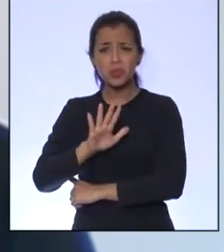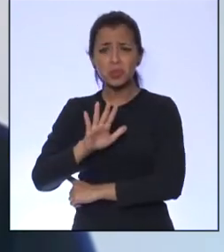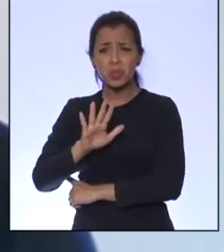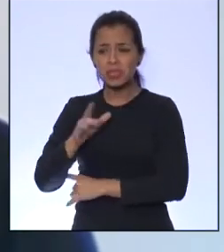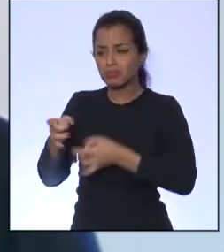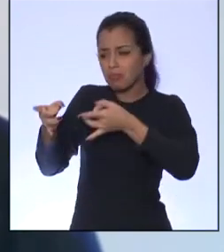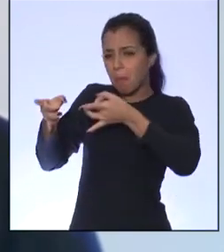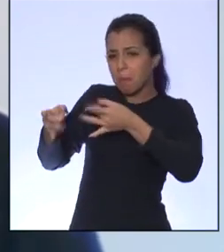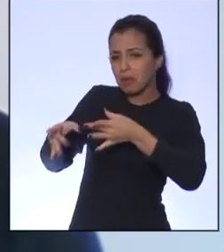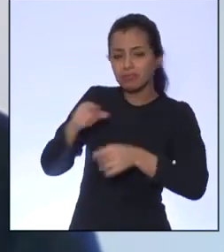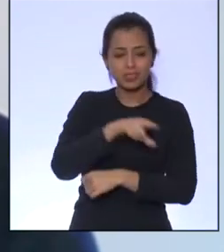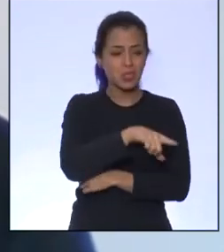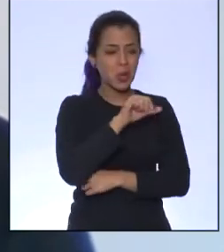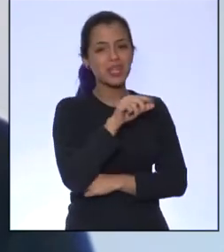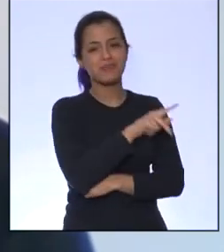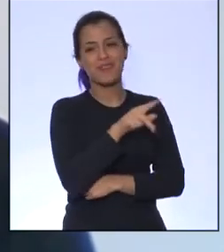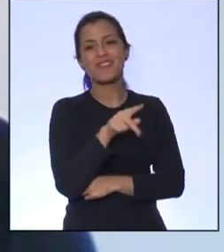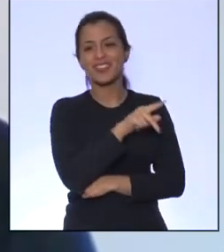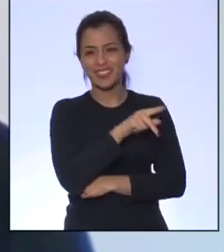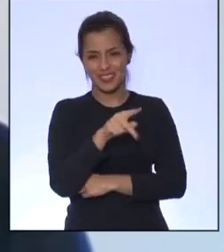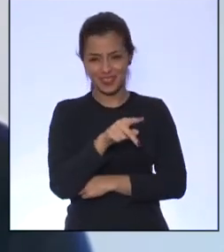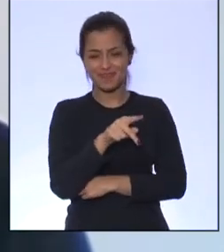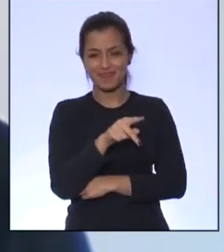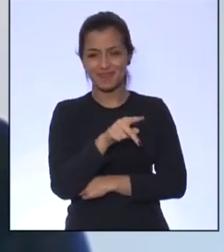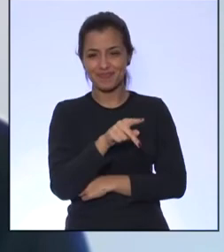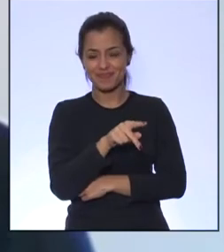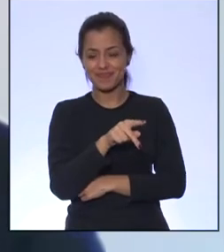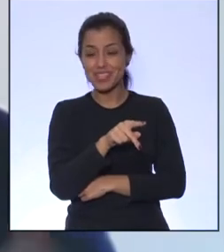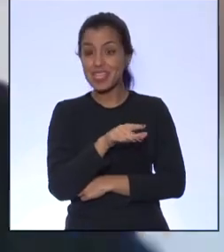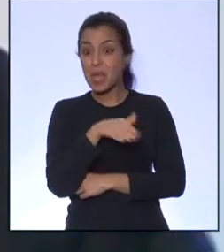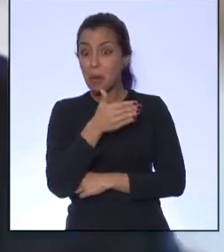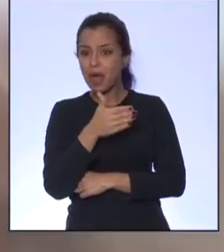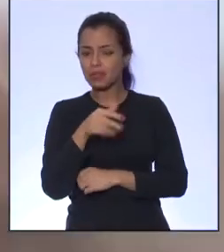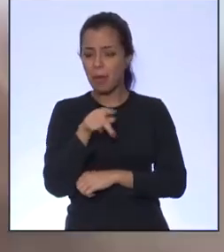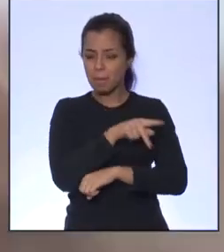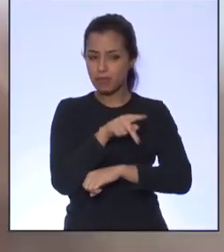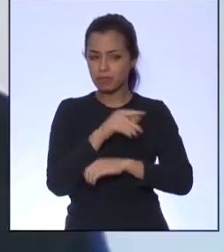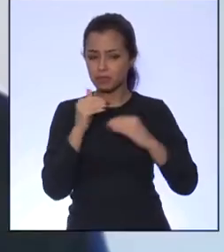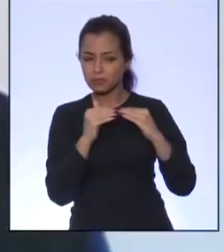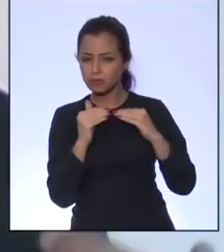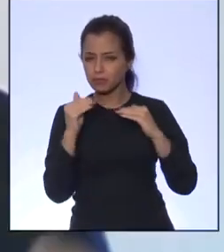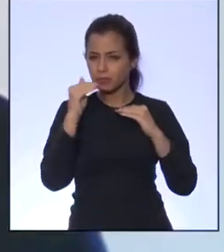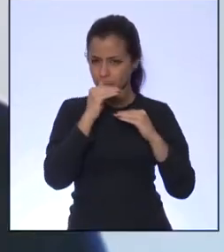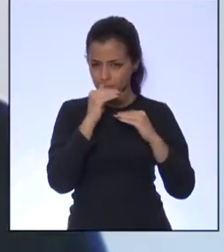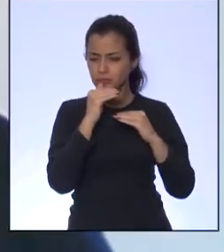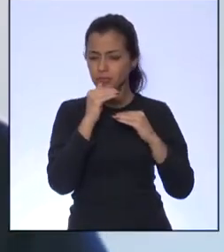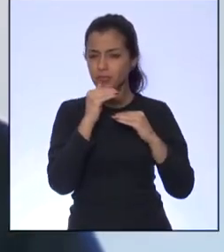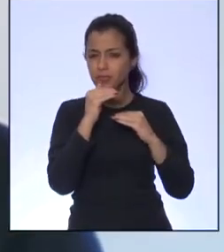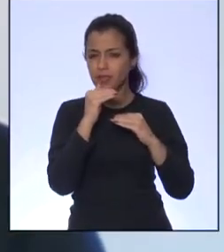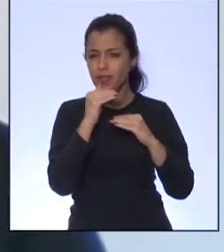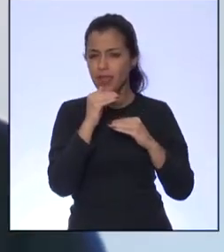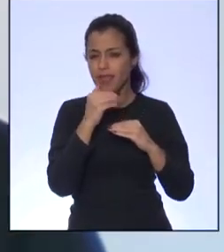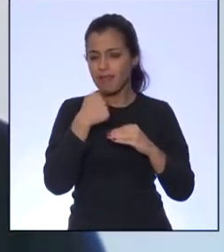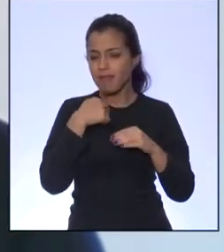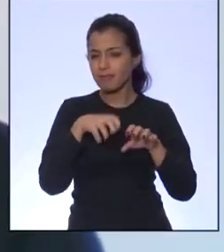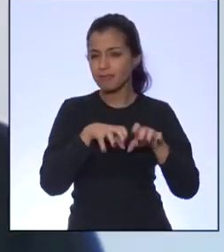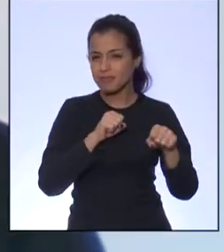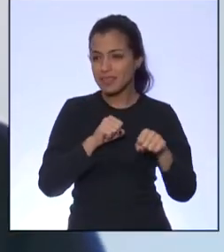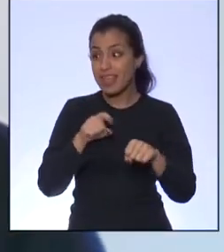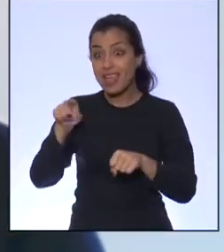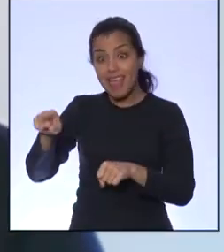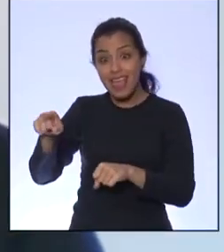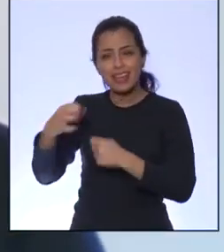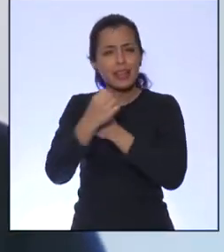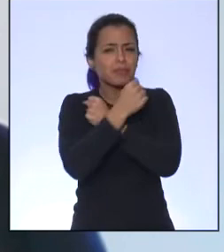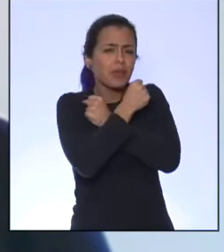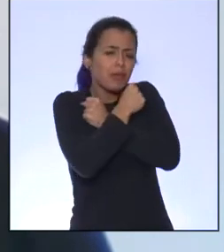professor. Quando eu me tornei reitor, e estava com as vestes talares de reitor, ele me deu um abraço